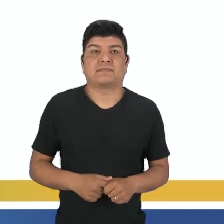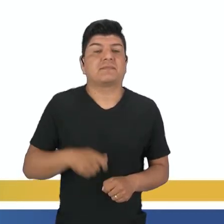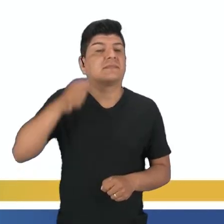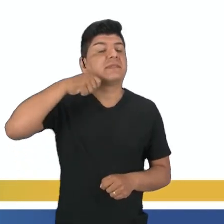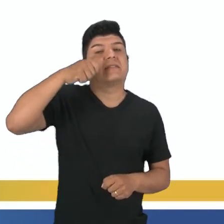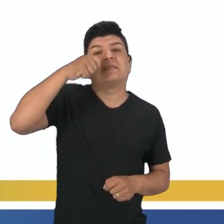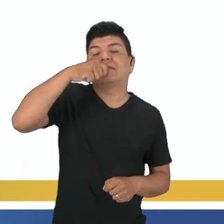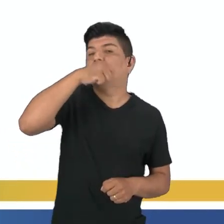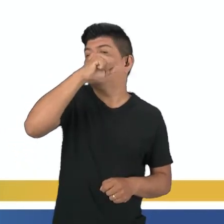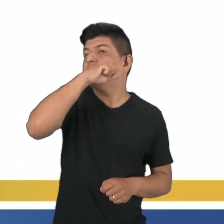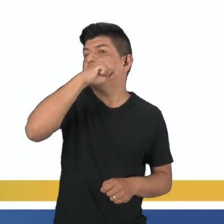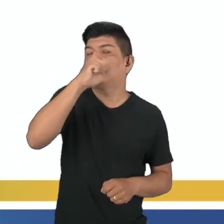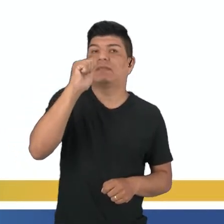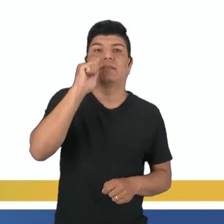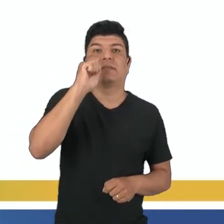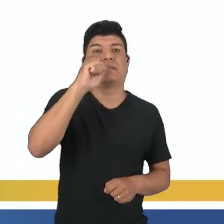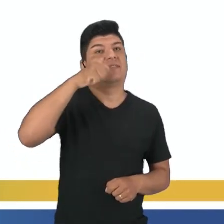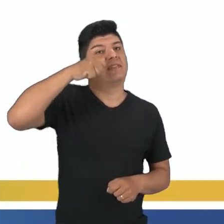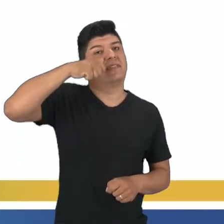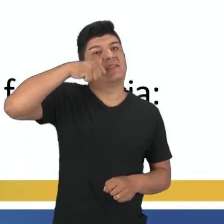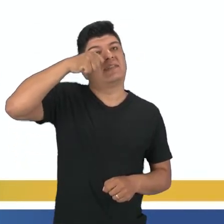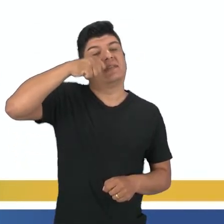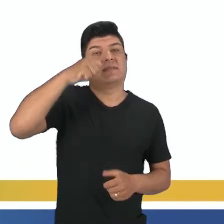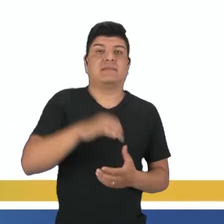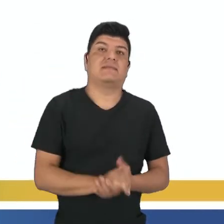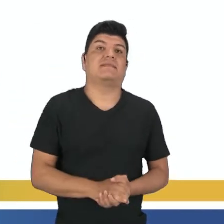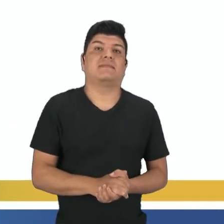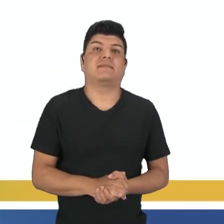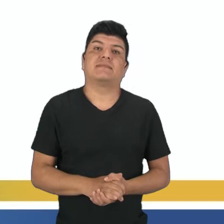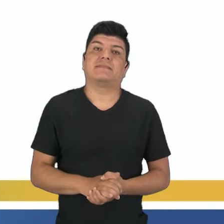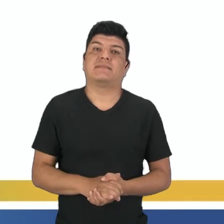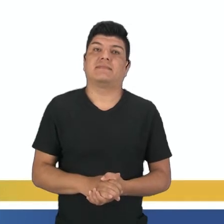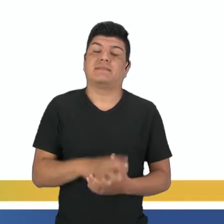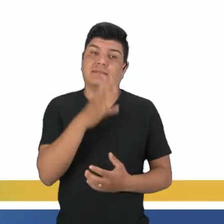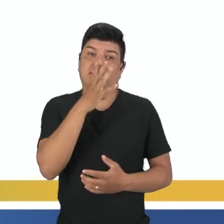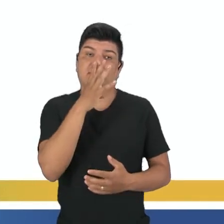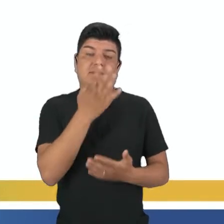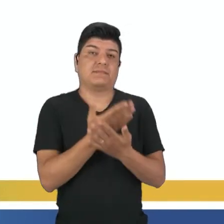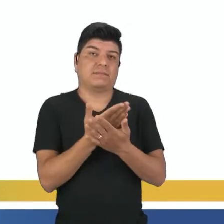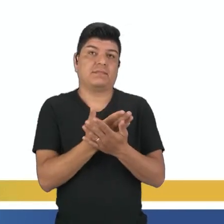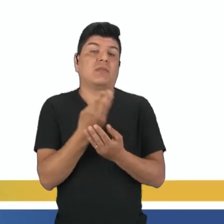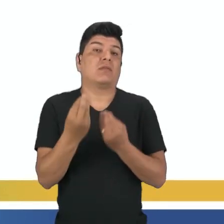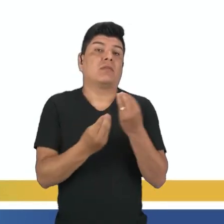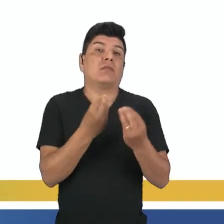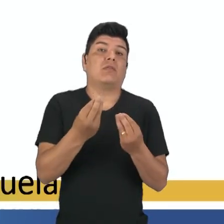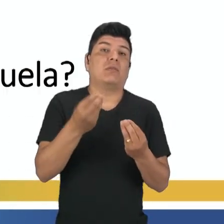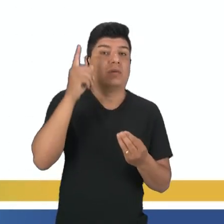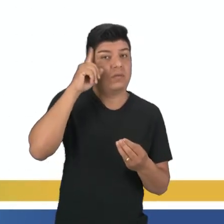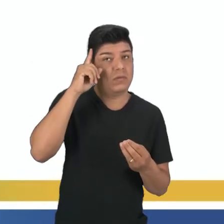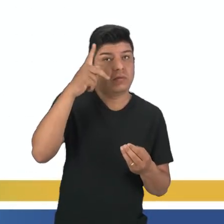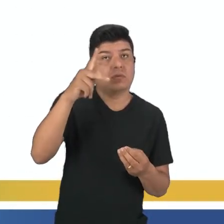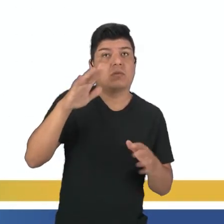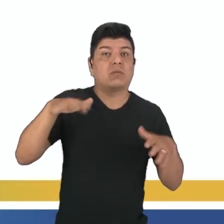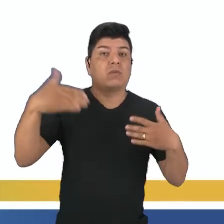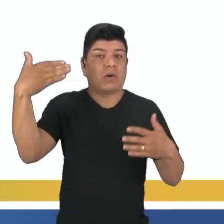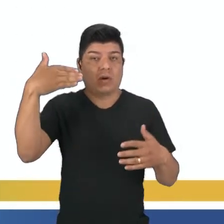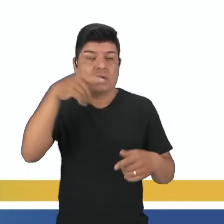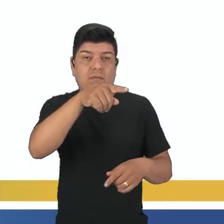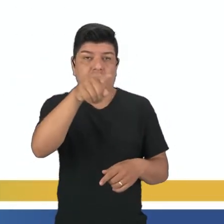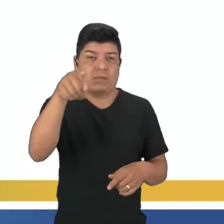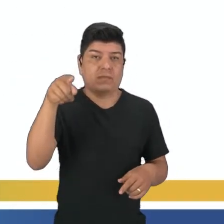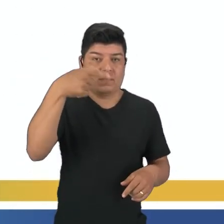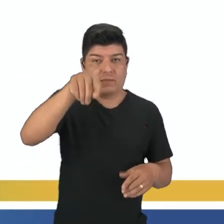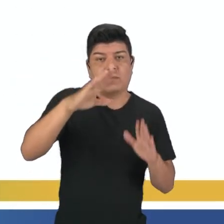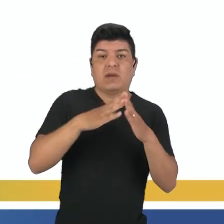é escovar os dentes e assistir classes, né? E aí, como é sua rotina escolar? Com que frequência você, né?